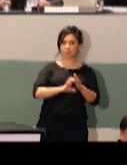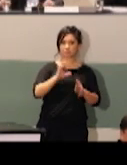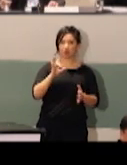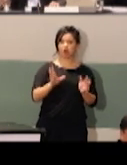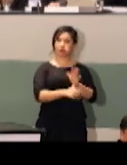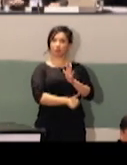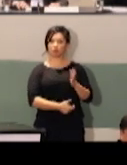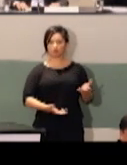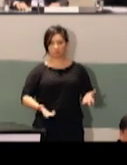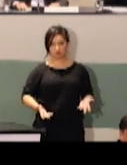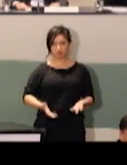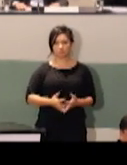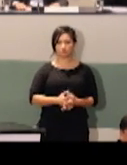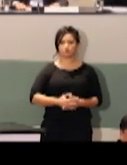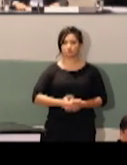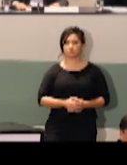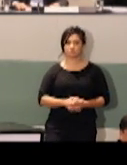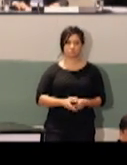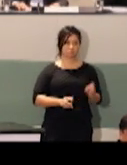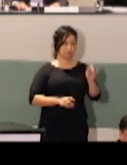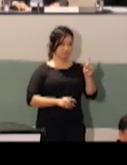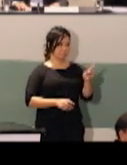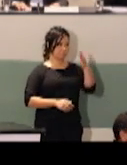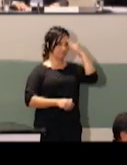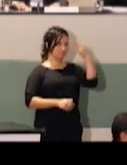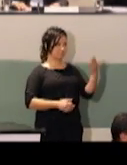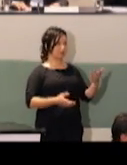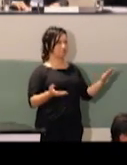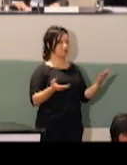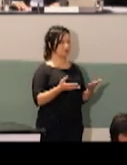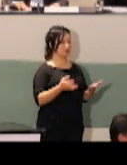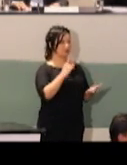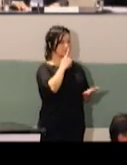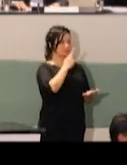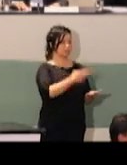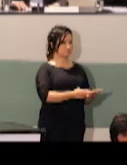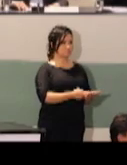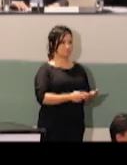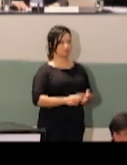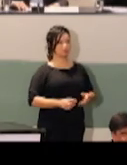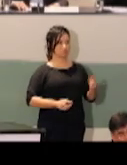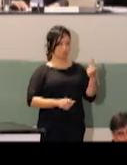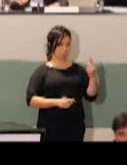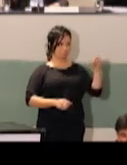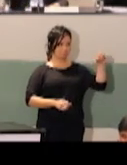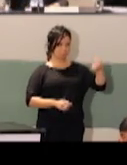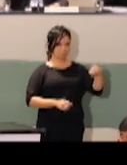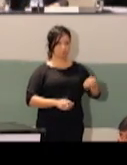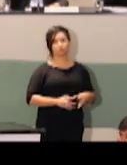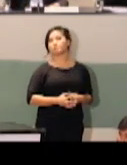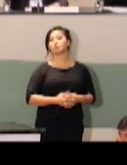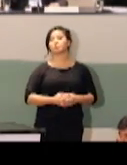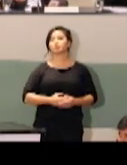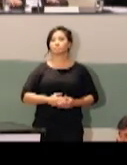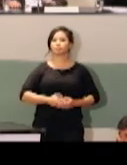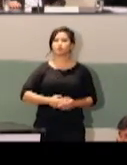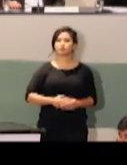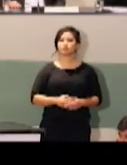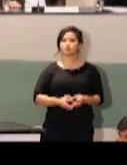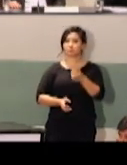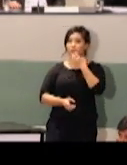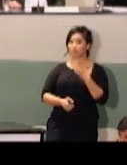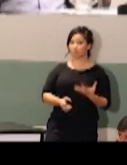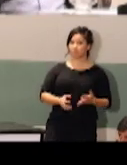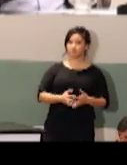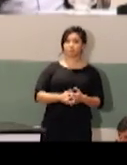o tempo da pergunta. Por favor, o candidato para responder. O senhor tem um minuto. Bom, em primeiro lugar,